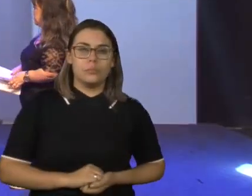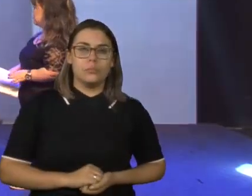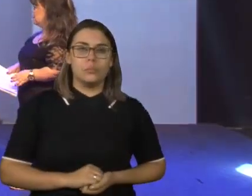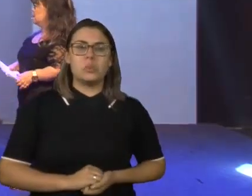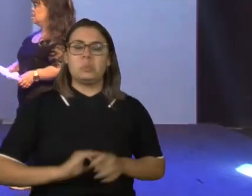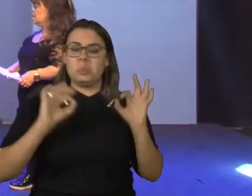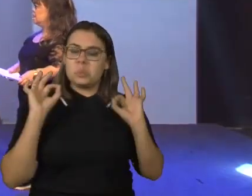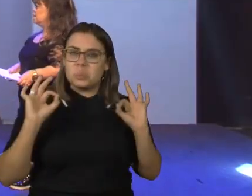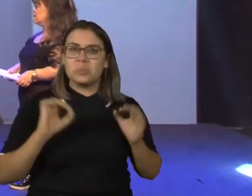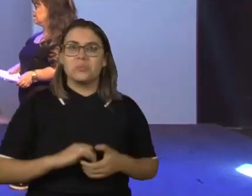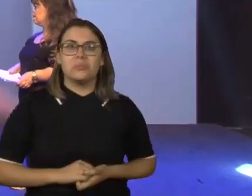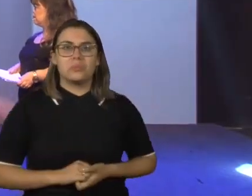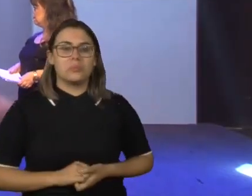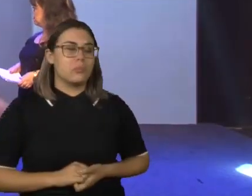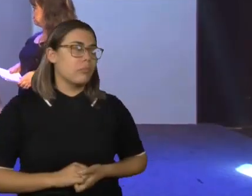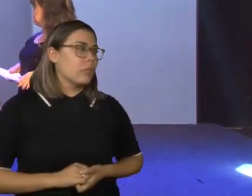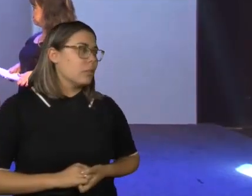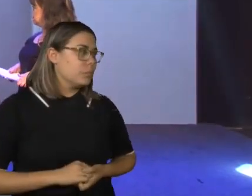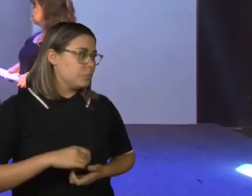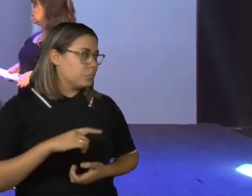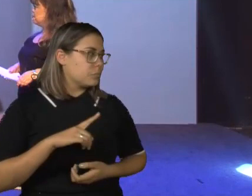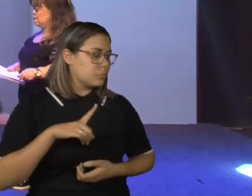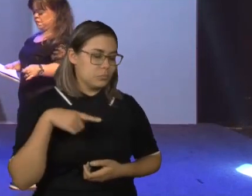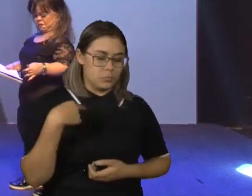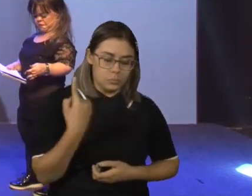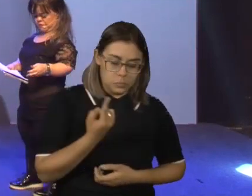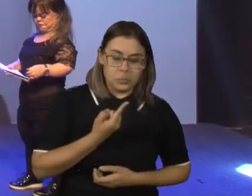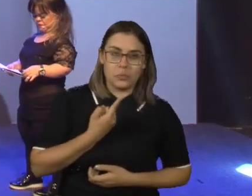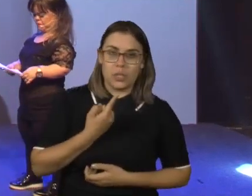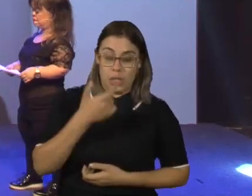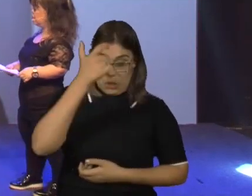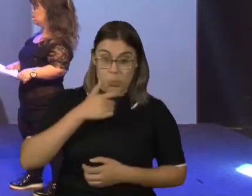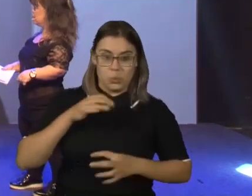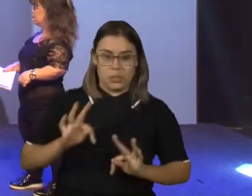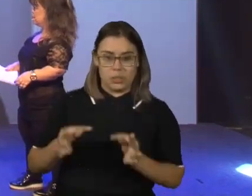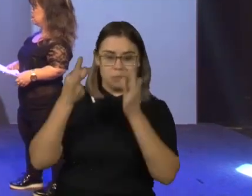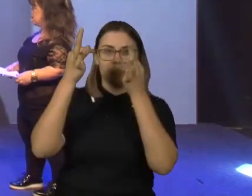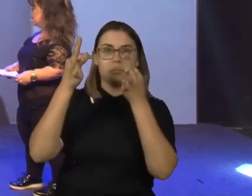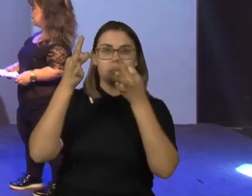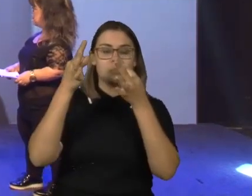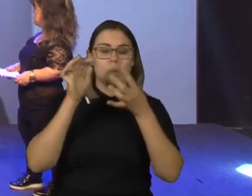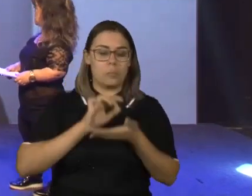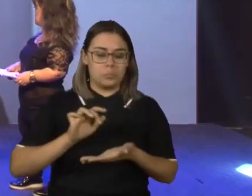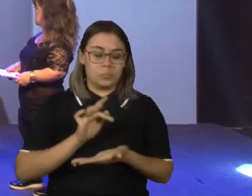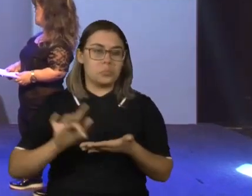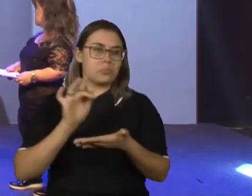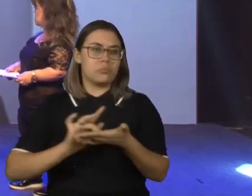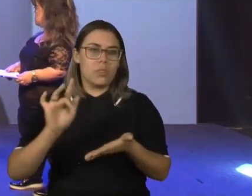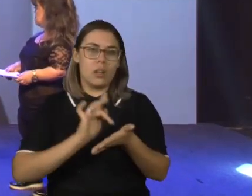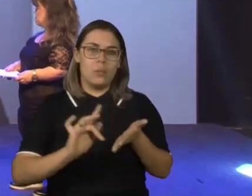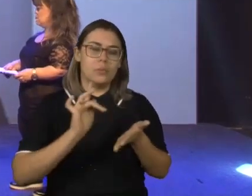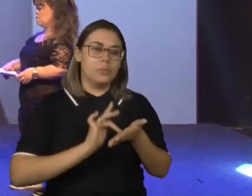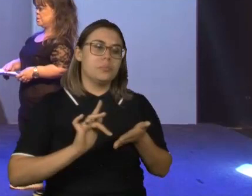Que demais. Desculpa. Eu passei a usar a tecnologia mais avançada, através do tablet e